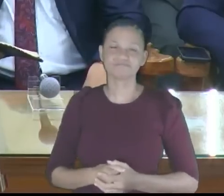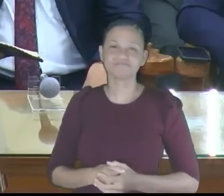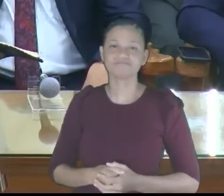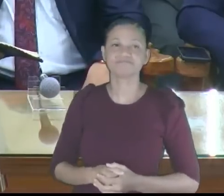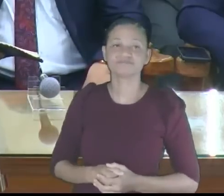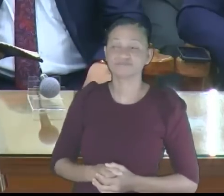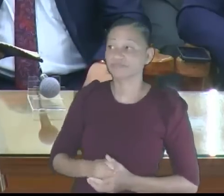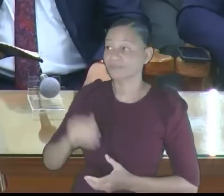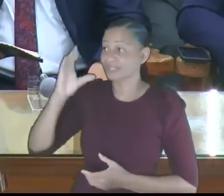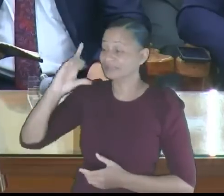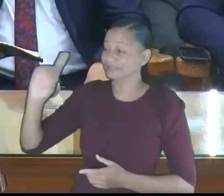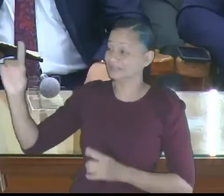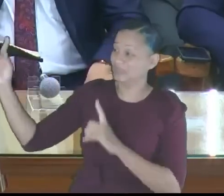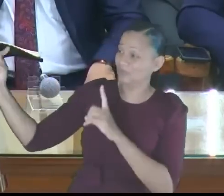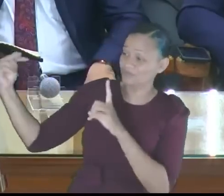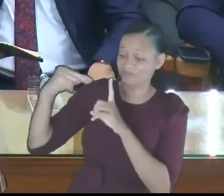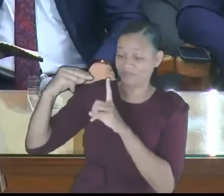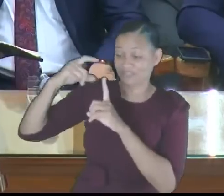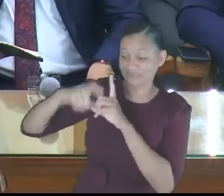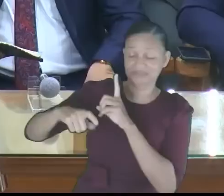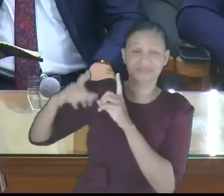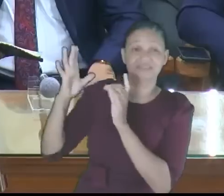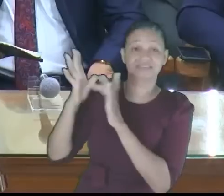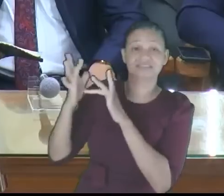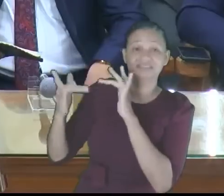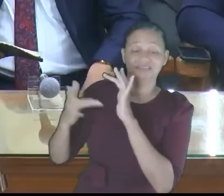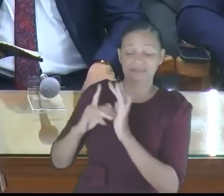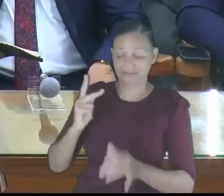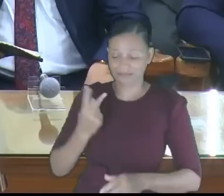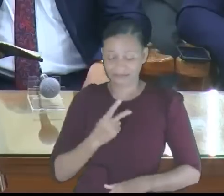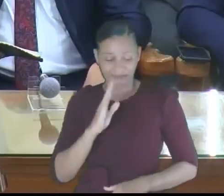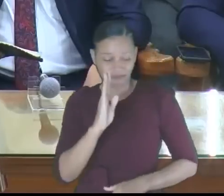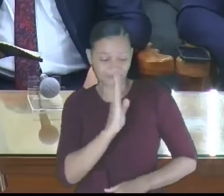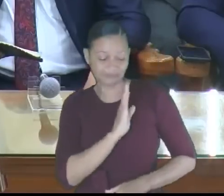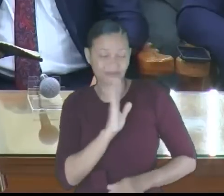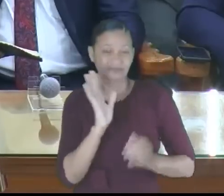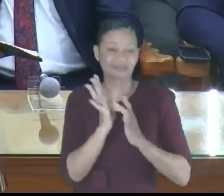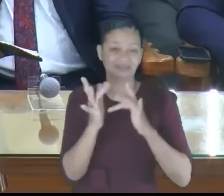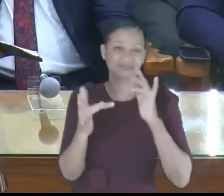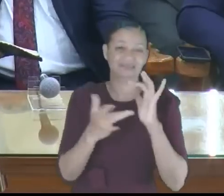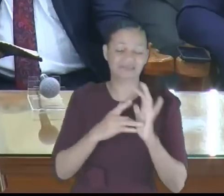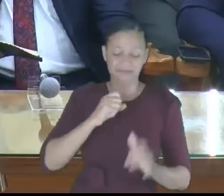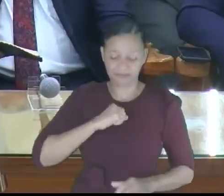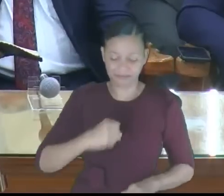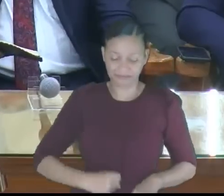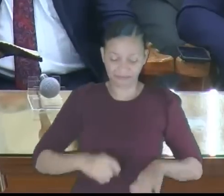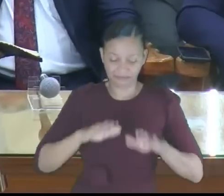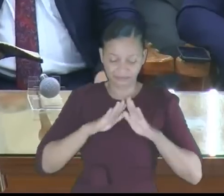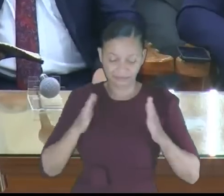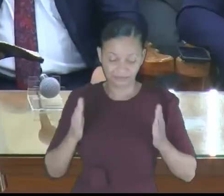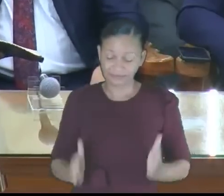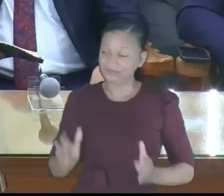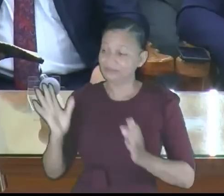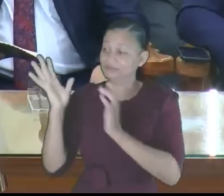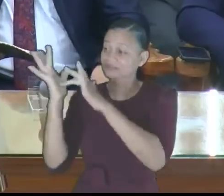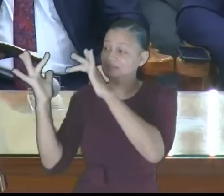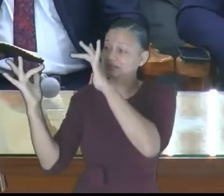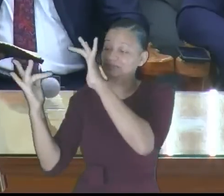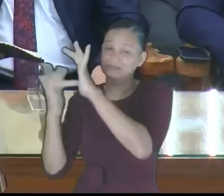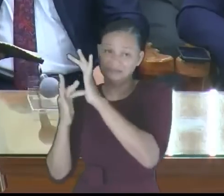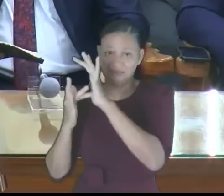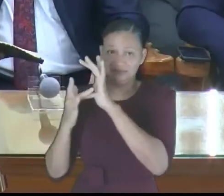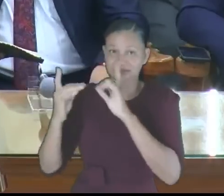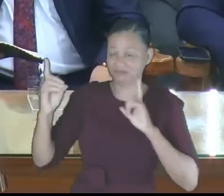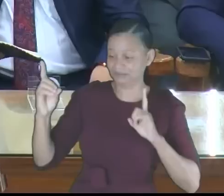Quando Deus olha para Jesus, a Bíblia diz em Hebreus que Jesus é o nosso sumo sacerdote. Quando Jesus chega diante do